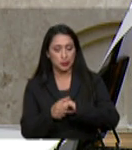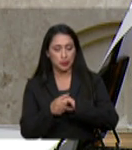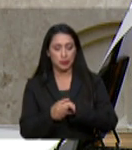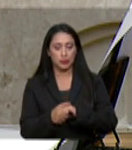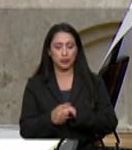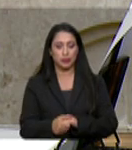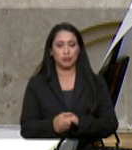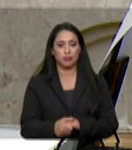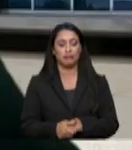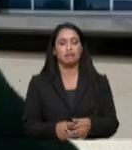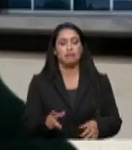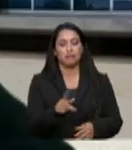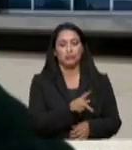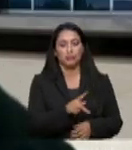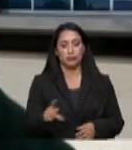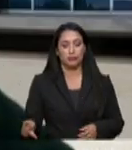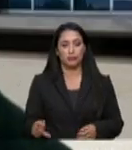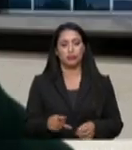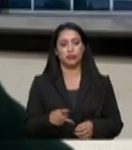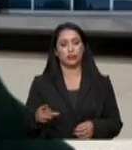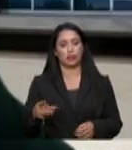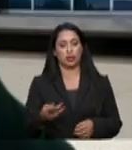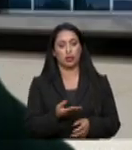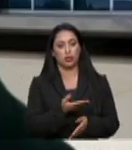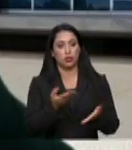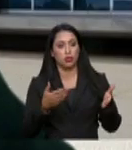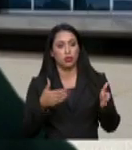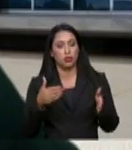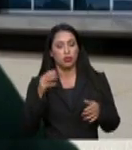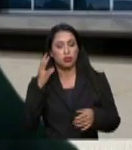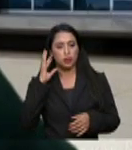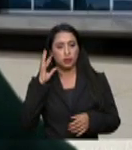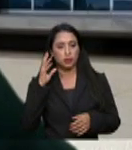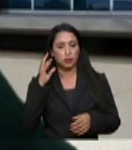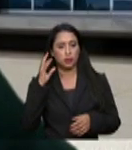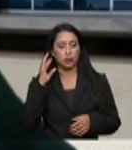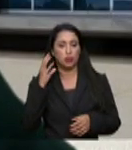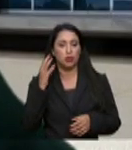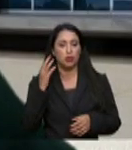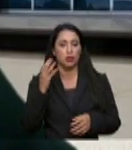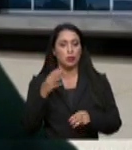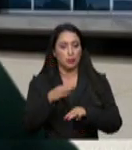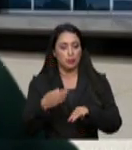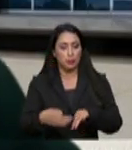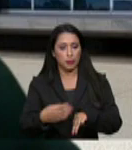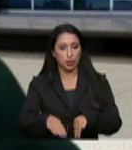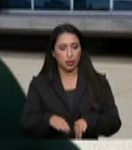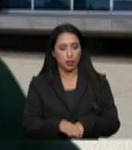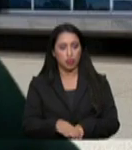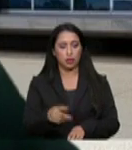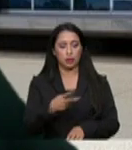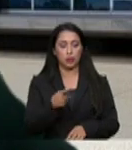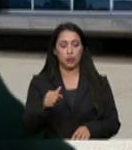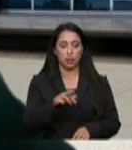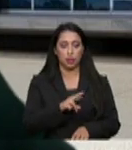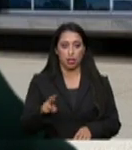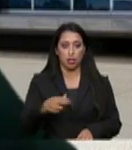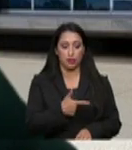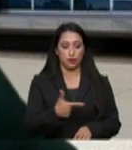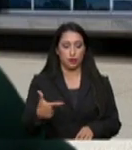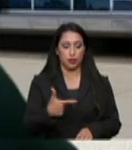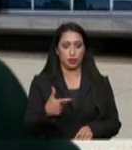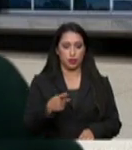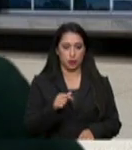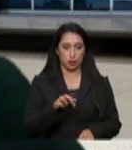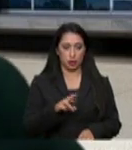senhoras ministras feministas a senhora procuradora-geral da República em exercício visto